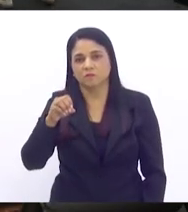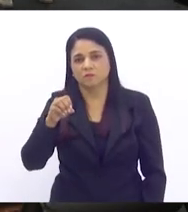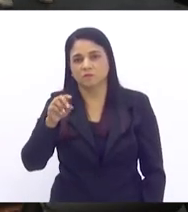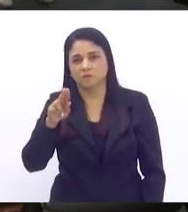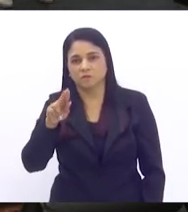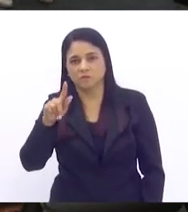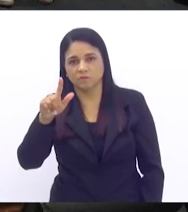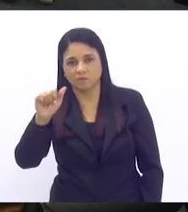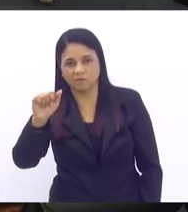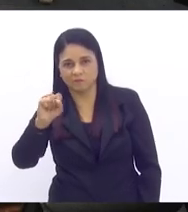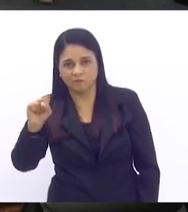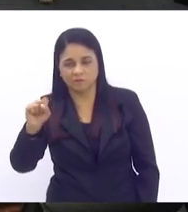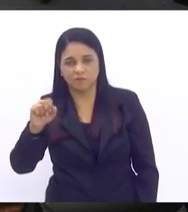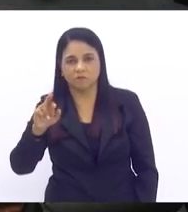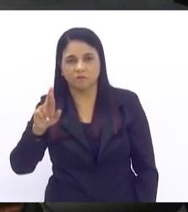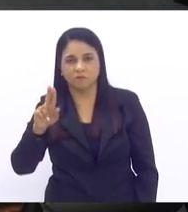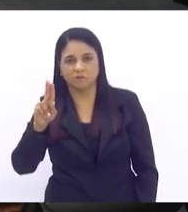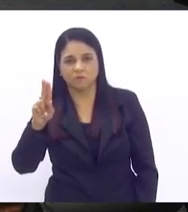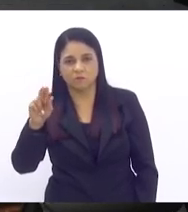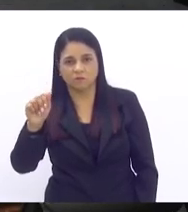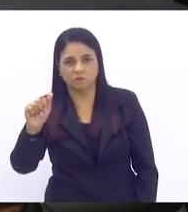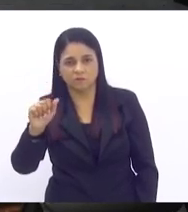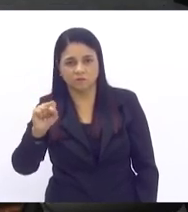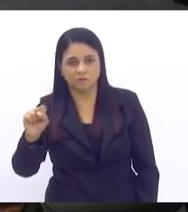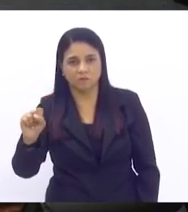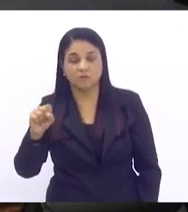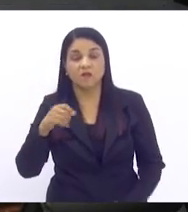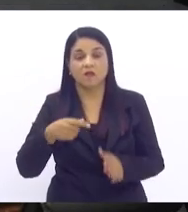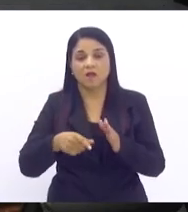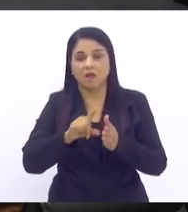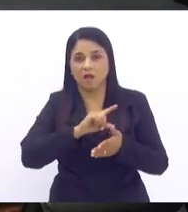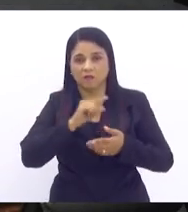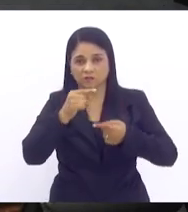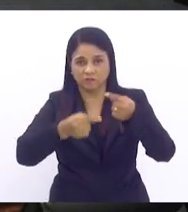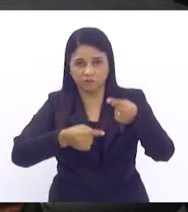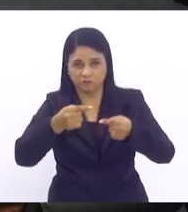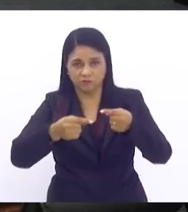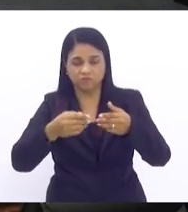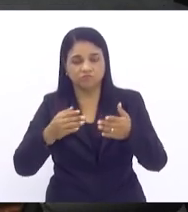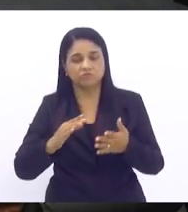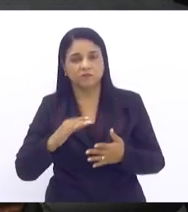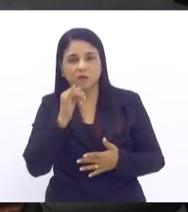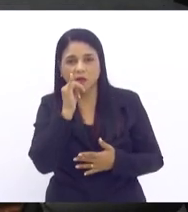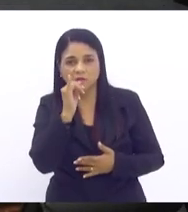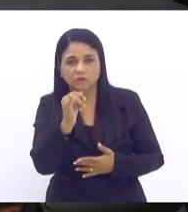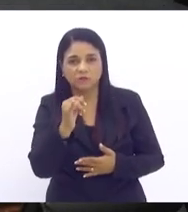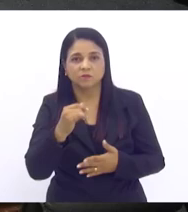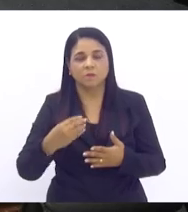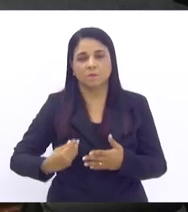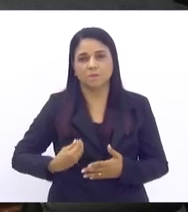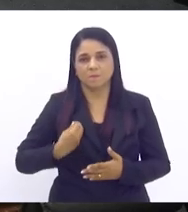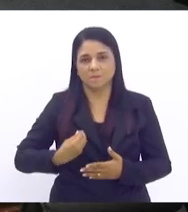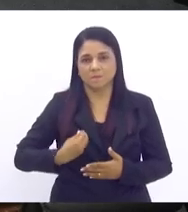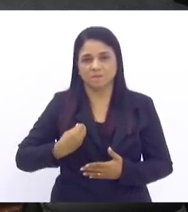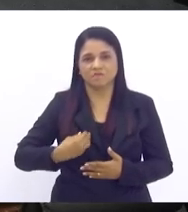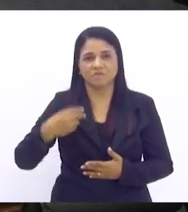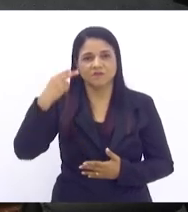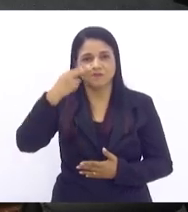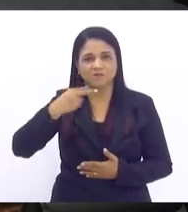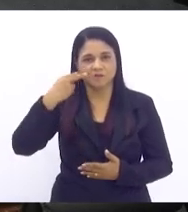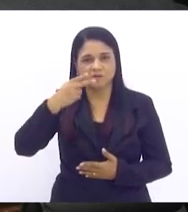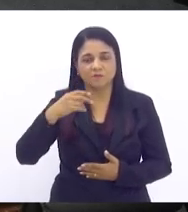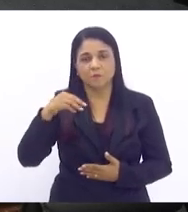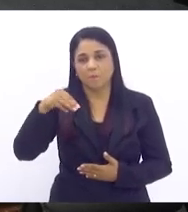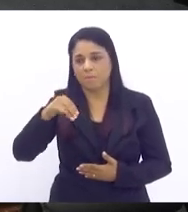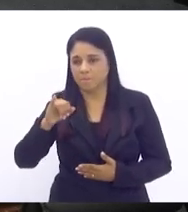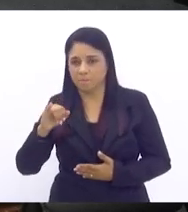Gostaria, antes porém, da discussão, anunciar a presença do vereador Miga de Japeri, que